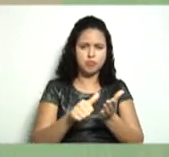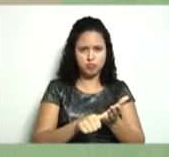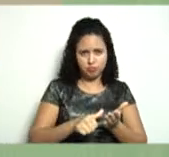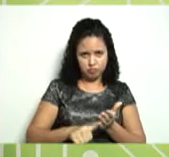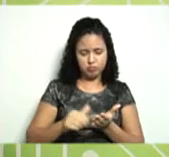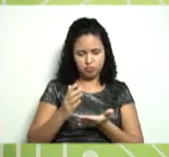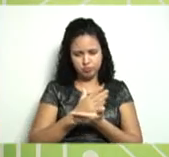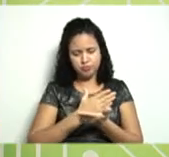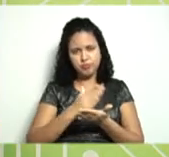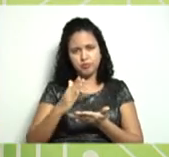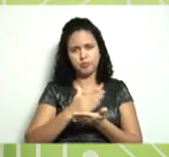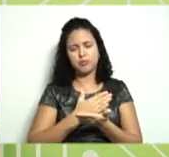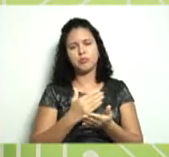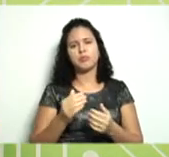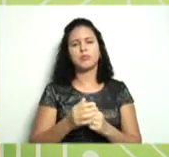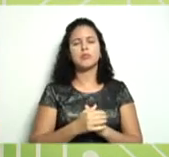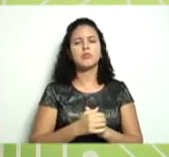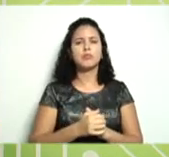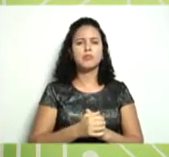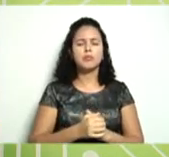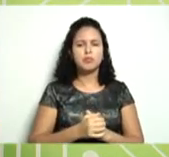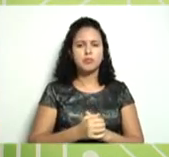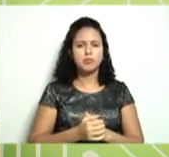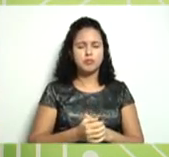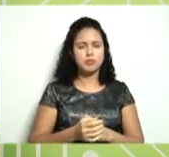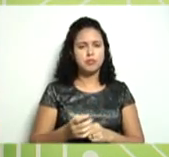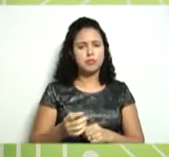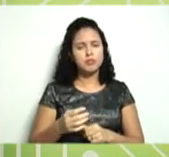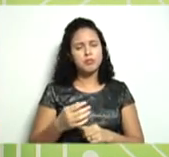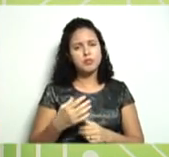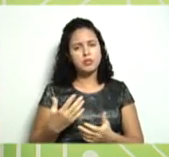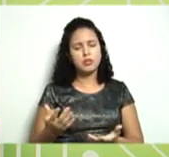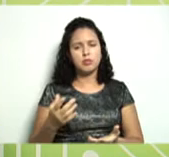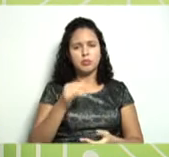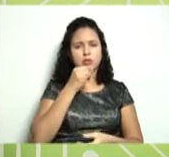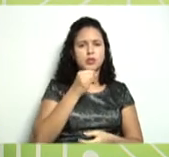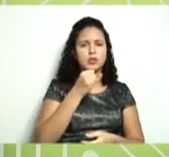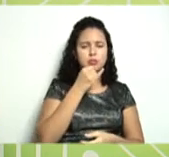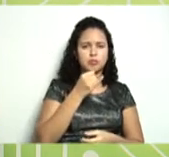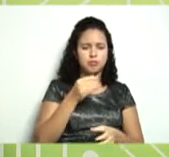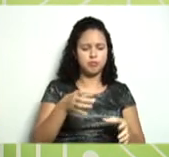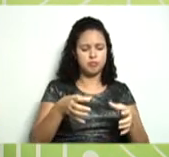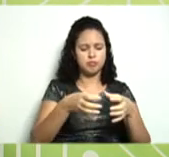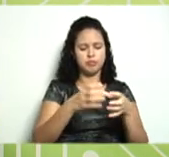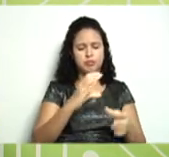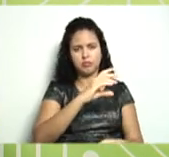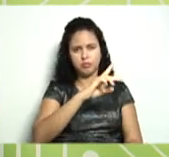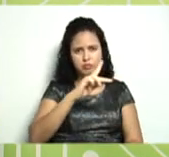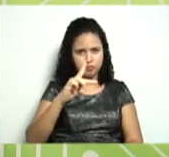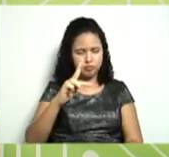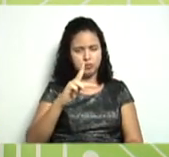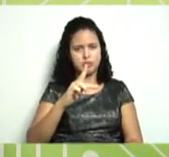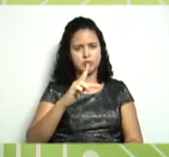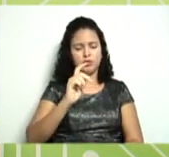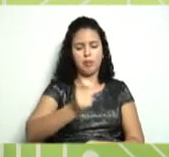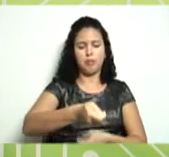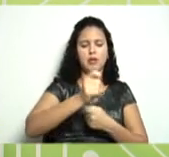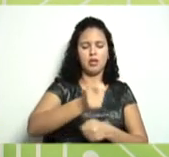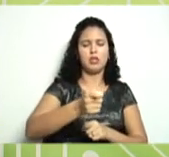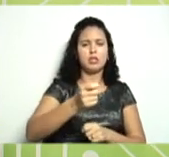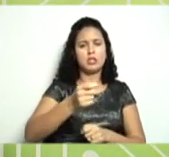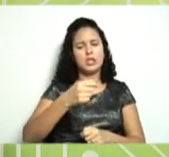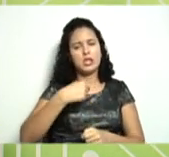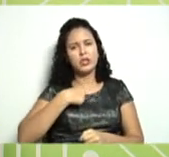que, voltar aí à cooperativa de pesca, eu era pescadora, trabalhava como pescadora, e de